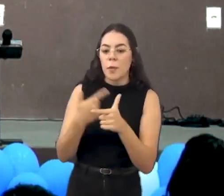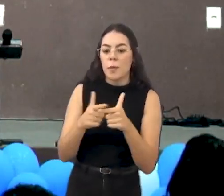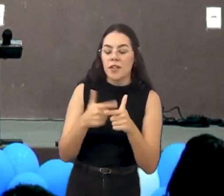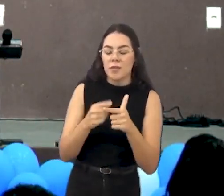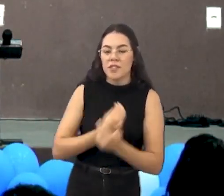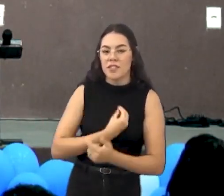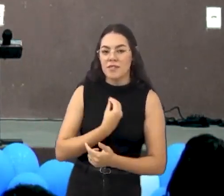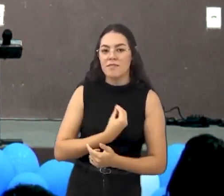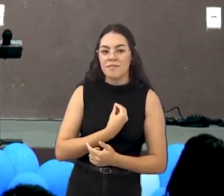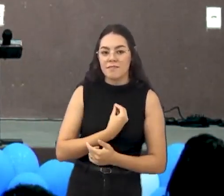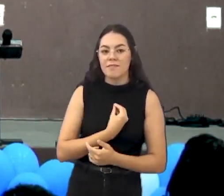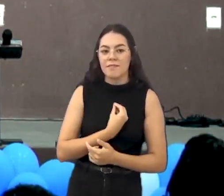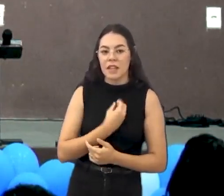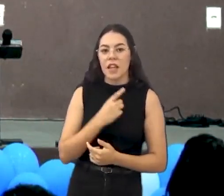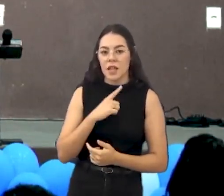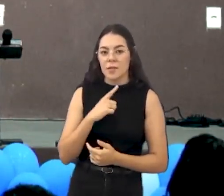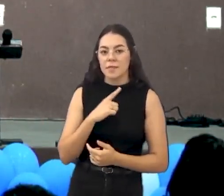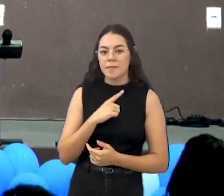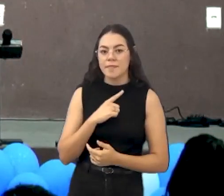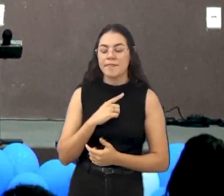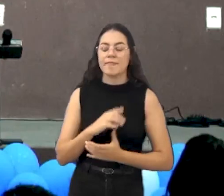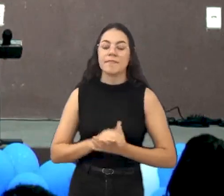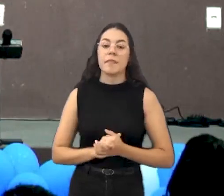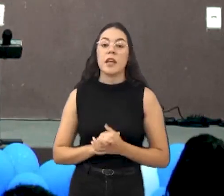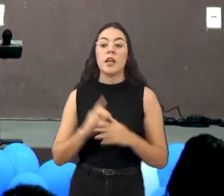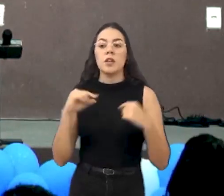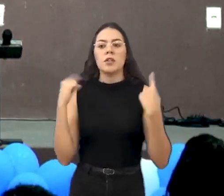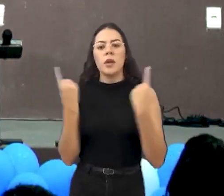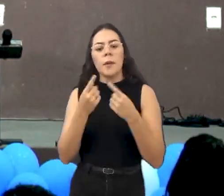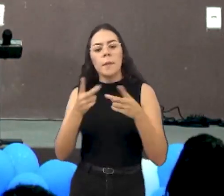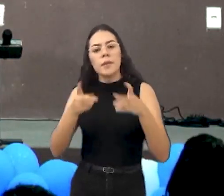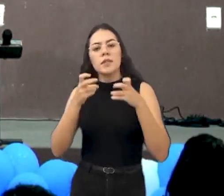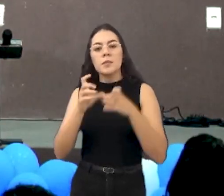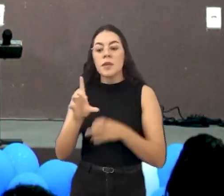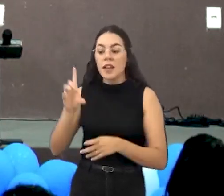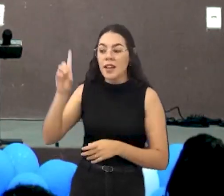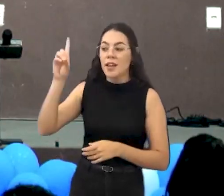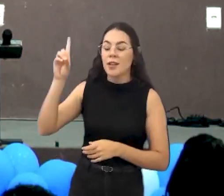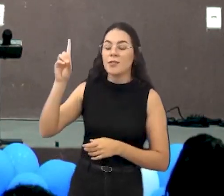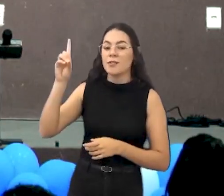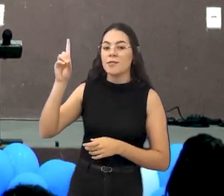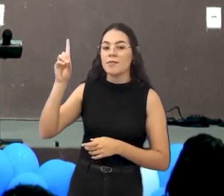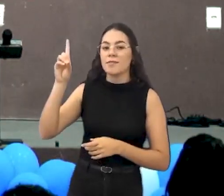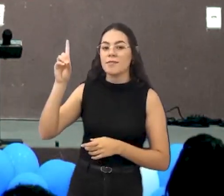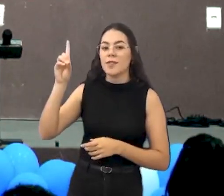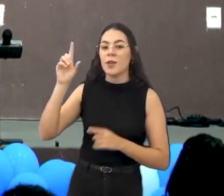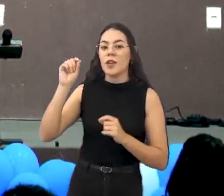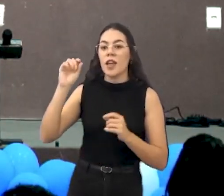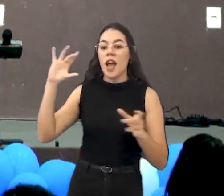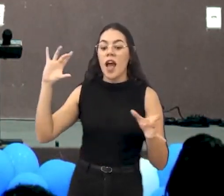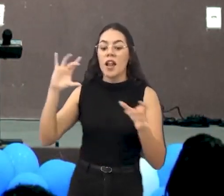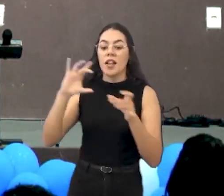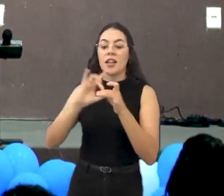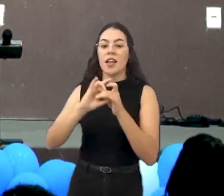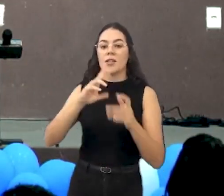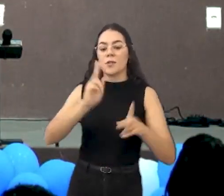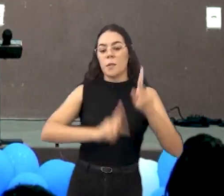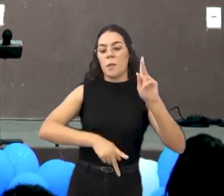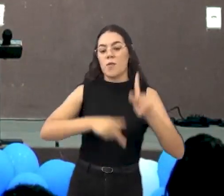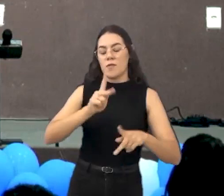vida existe. Nós vemos então Deus afirmando a sua aliança com seu